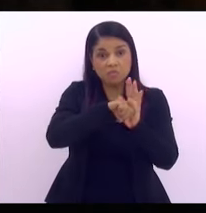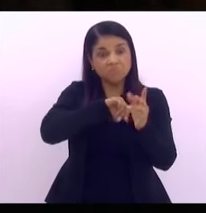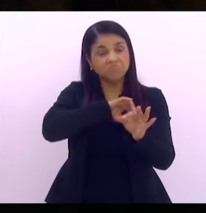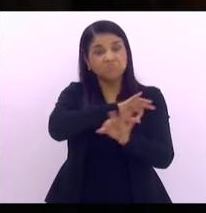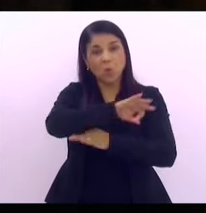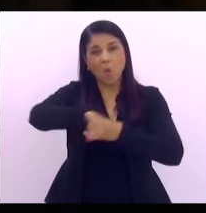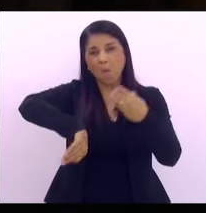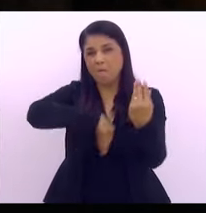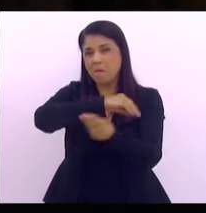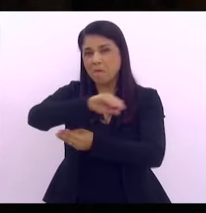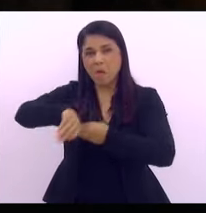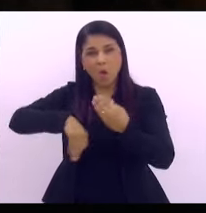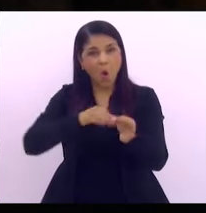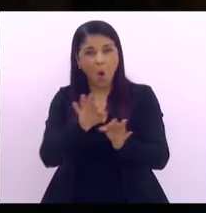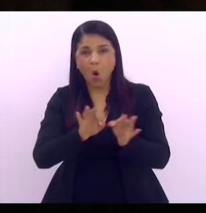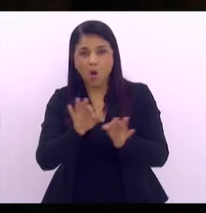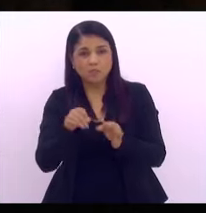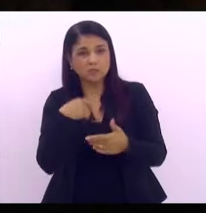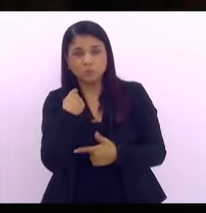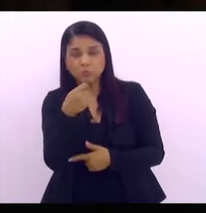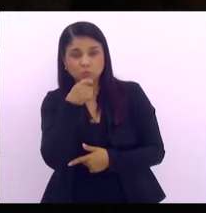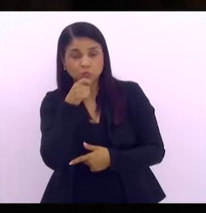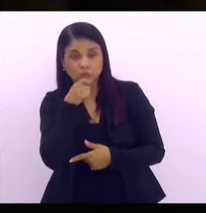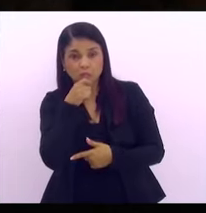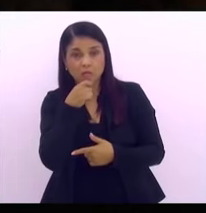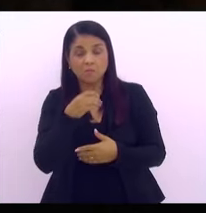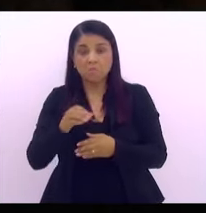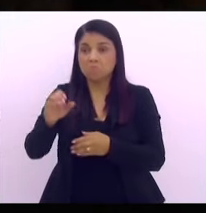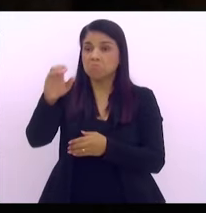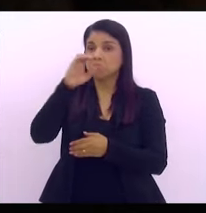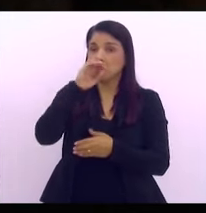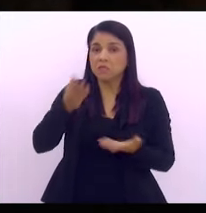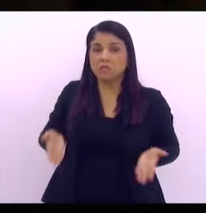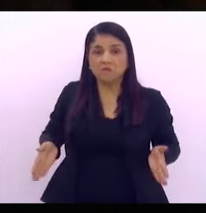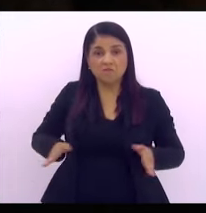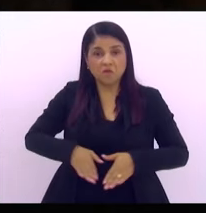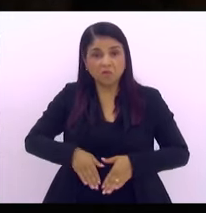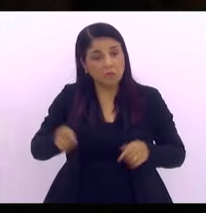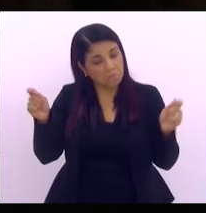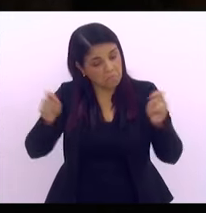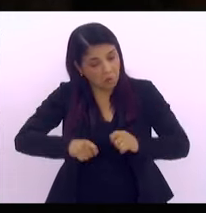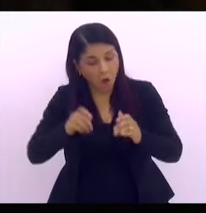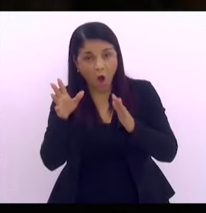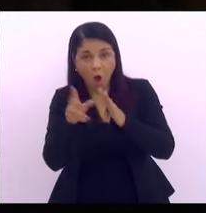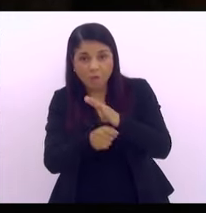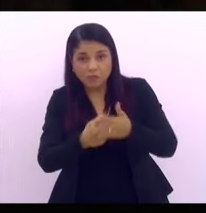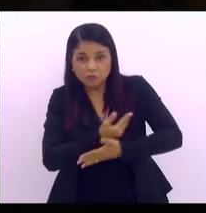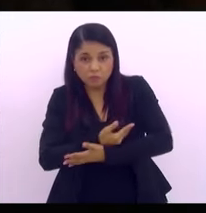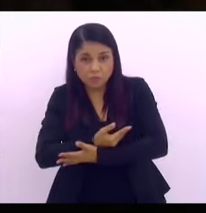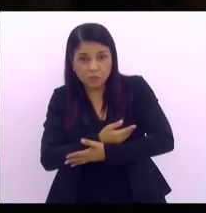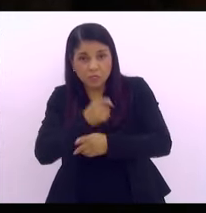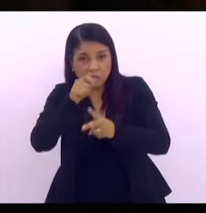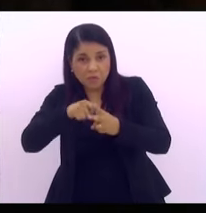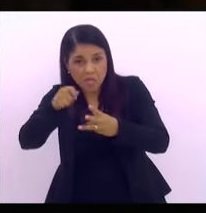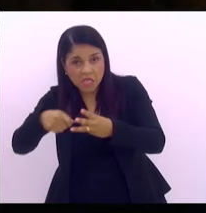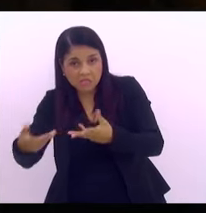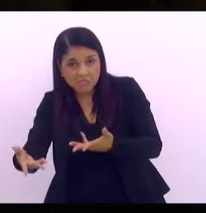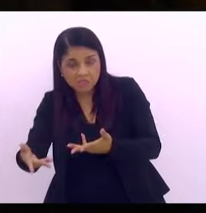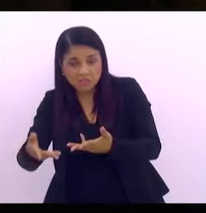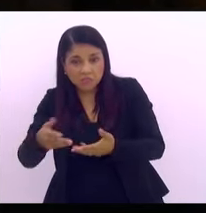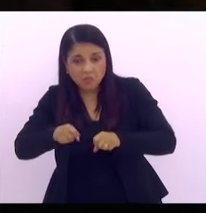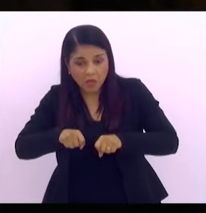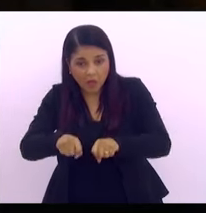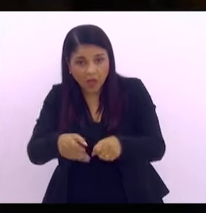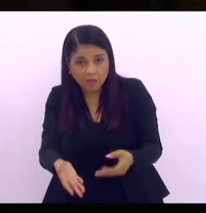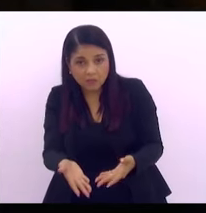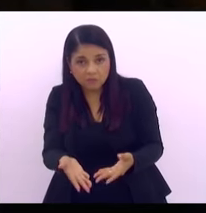desorganizado, mas que acha que até mamadeira e fralda pode ser roubada de um bebê de meses num carrinho.